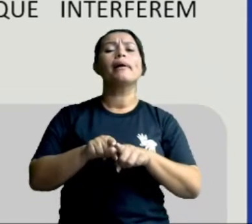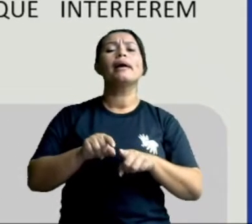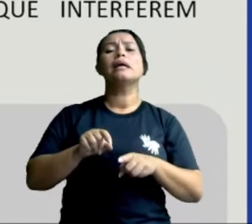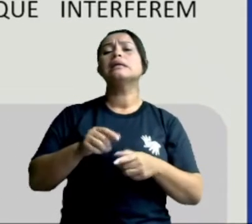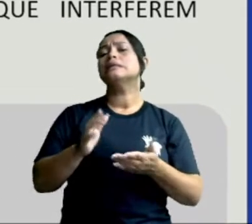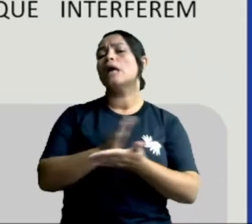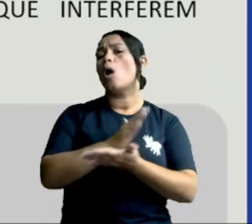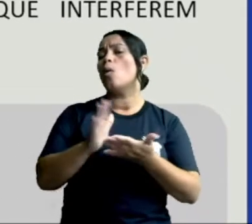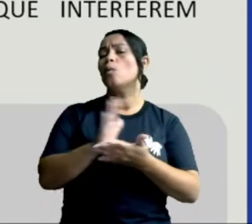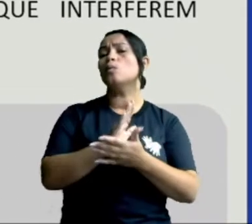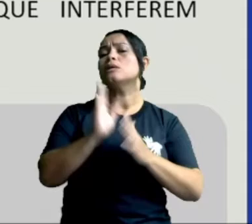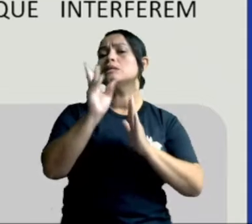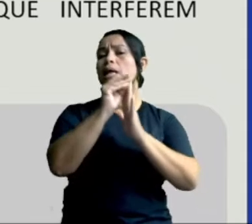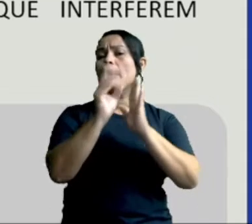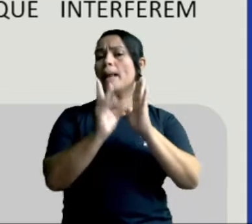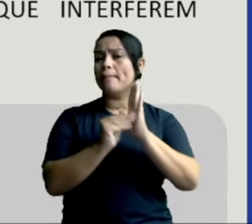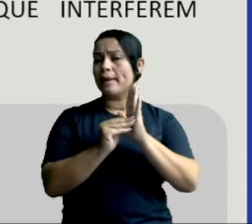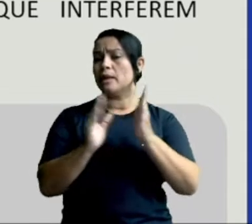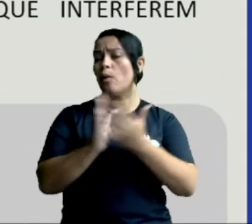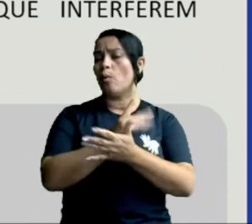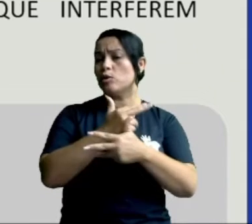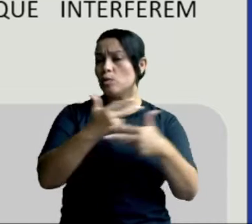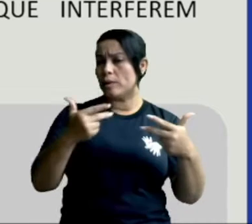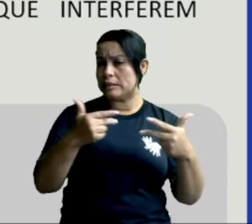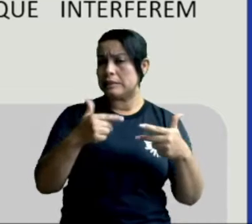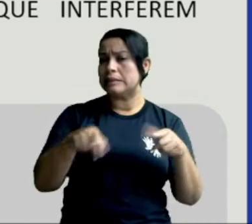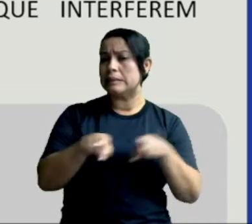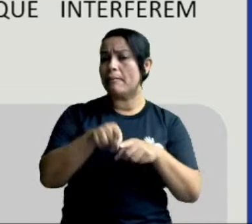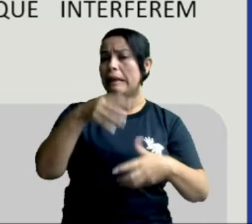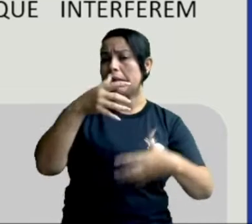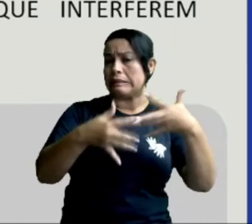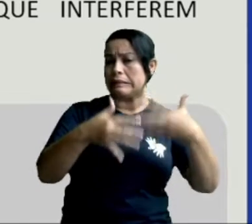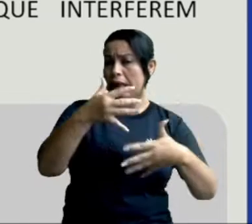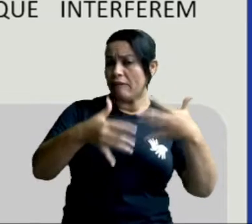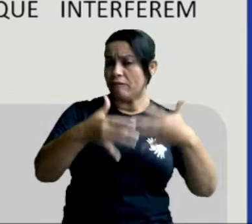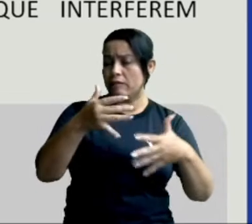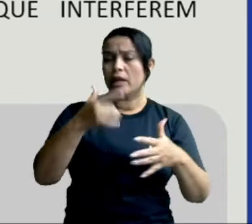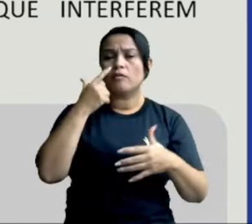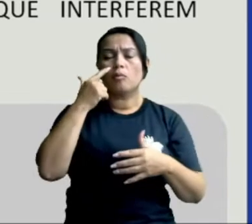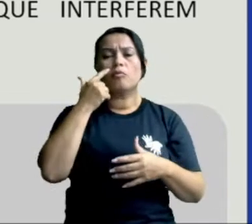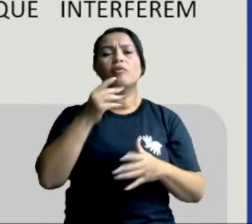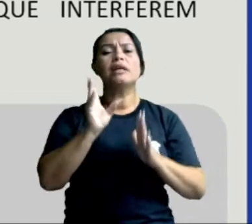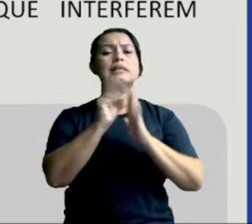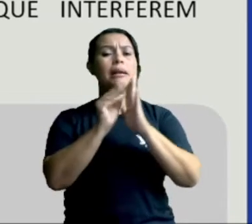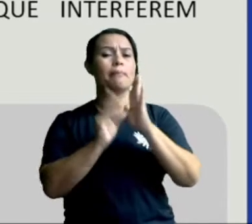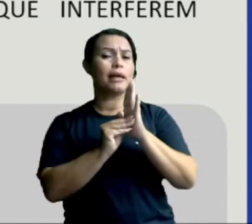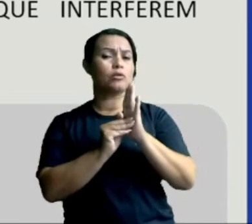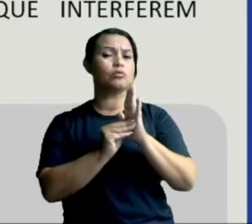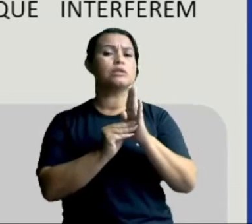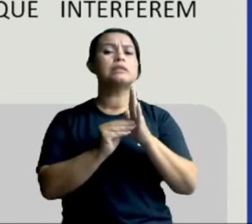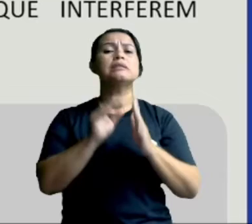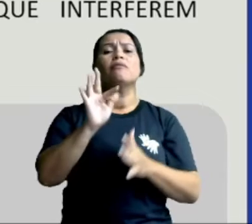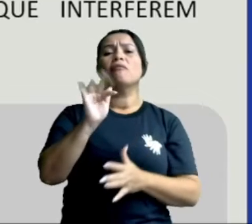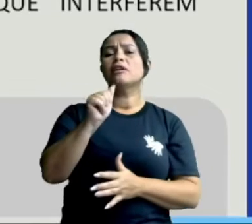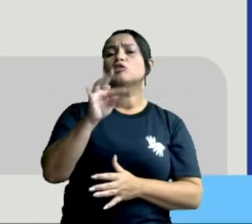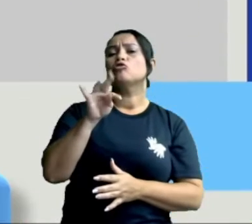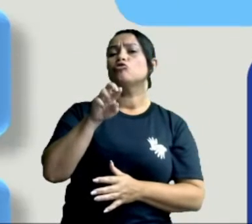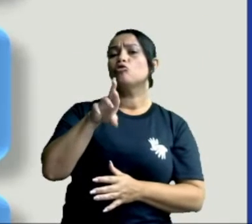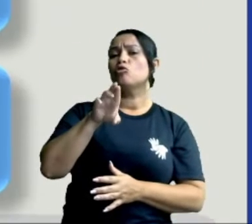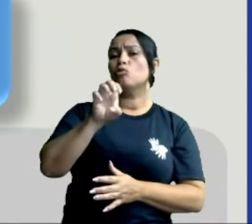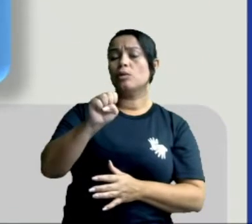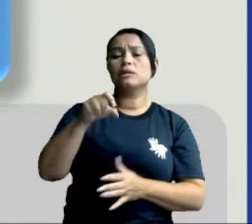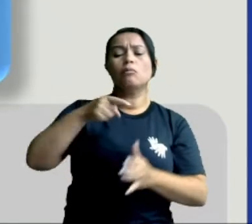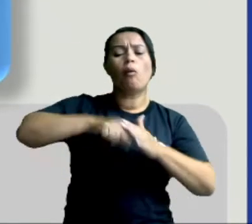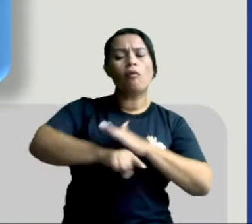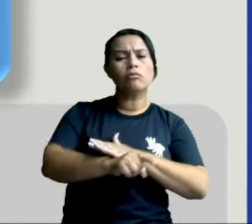e de alguns elementos e fatores que interferem sobre ele e aí eles são esses elementos e fatores e também nós vamos